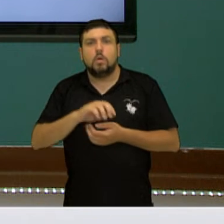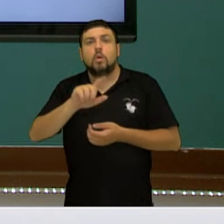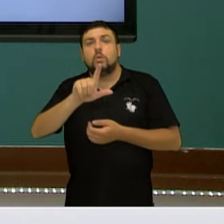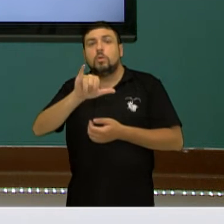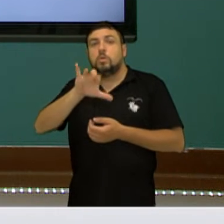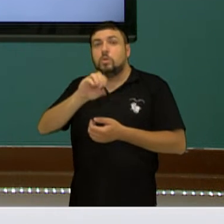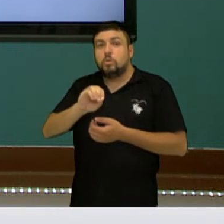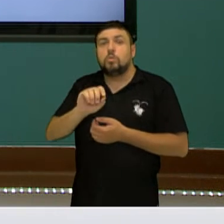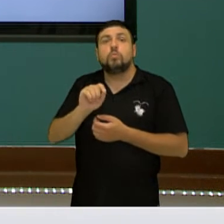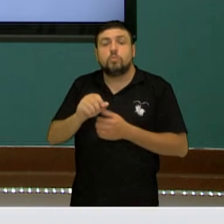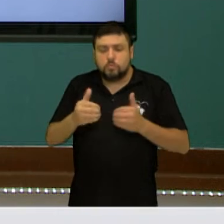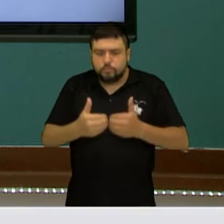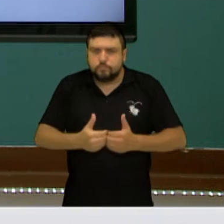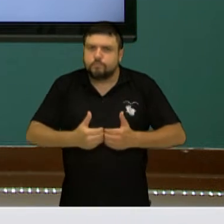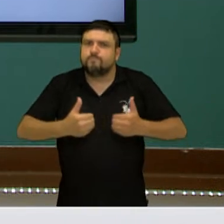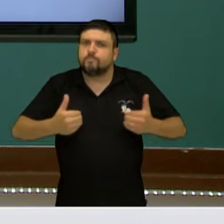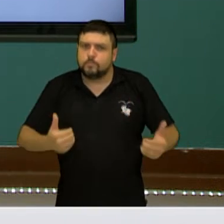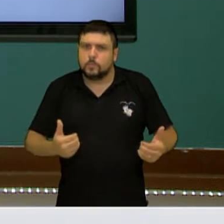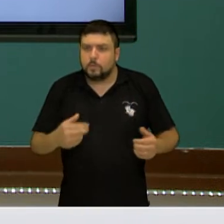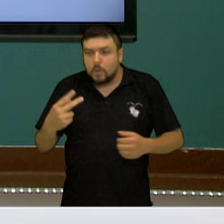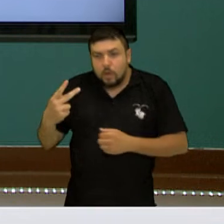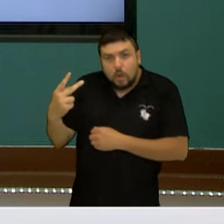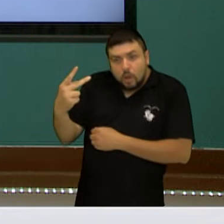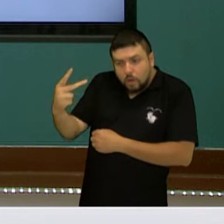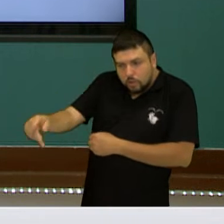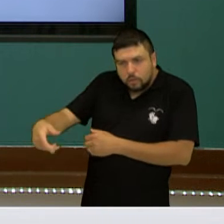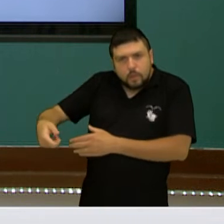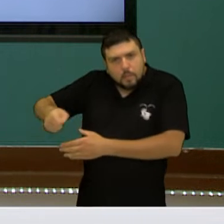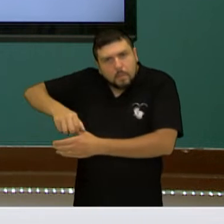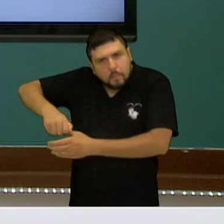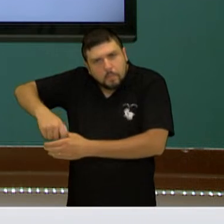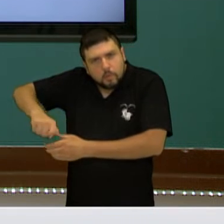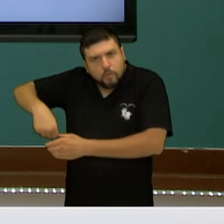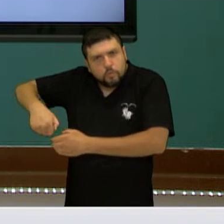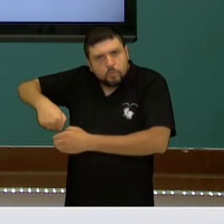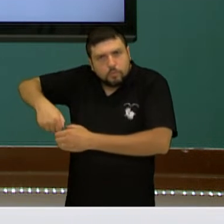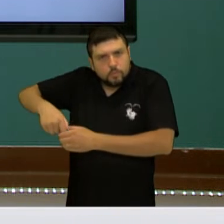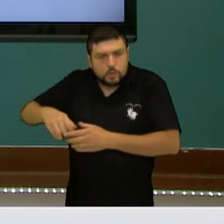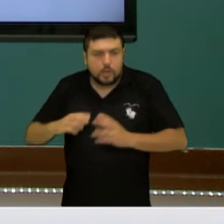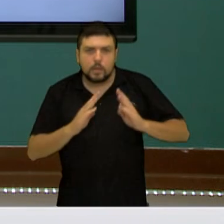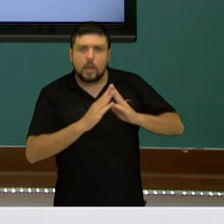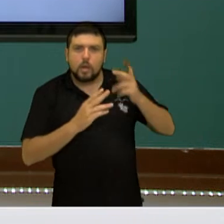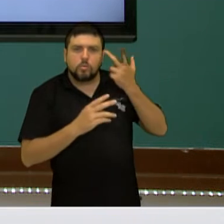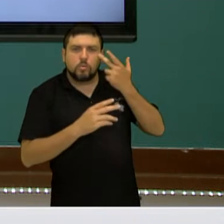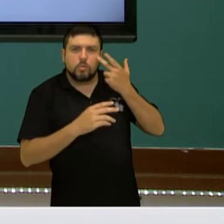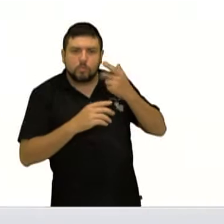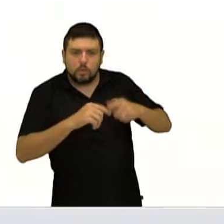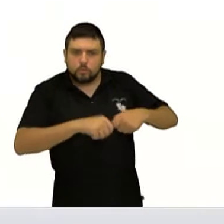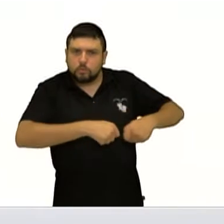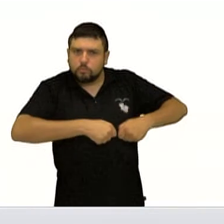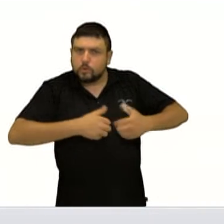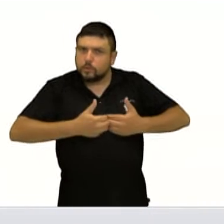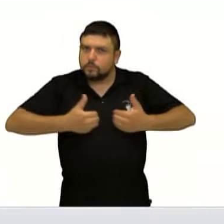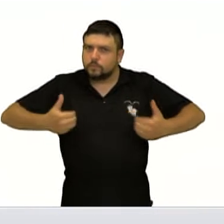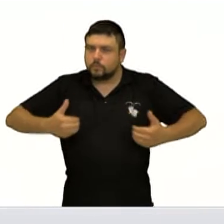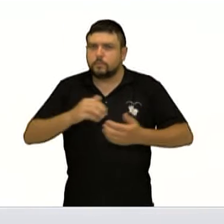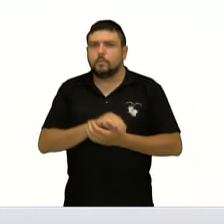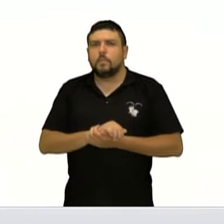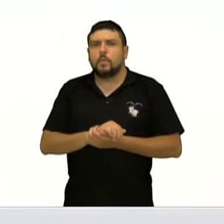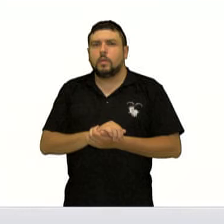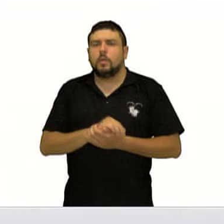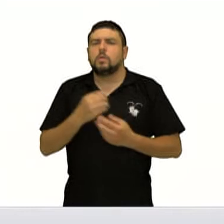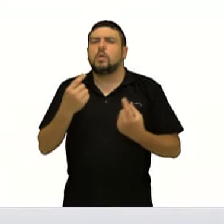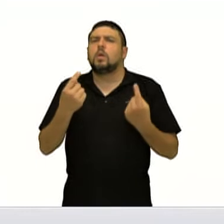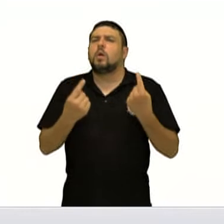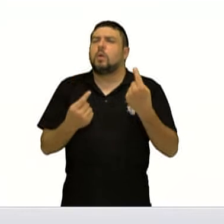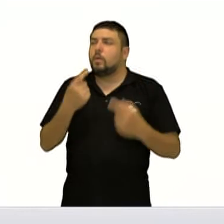próprio, separadinho, ok? Não misturar com os outros da casa. Então, sobre isso, é incorreto